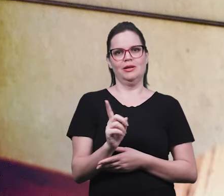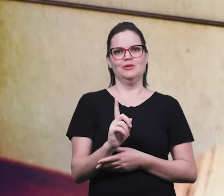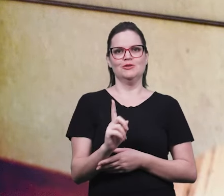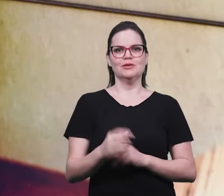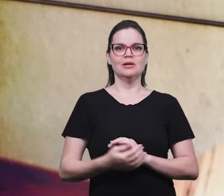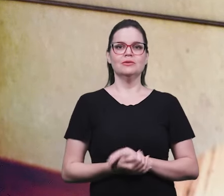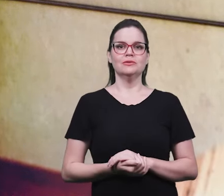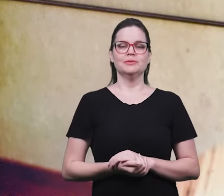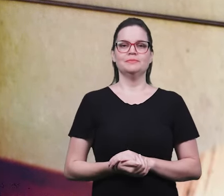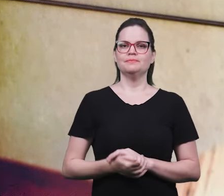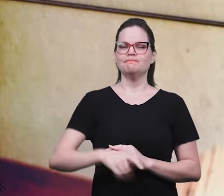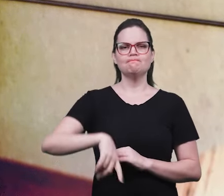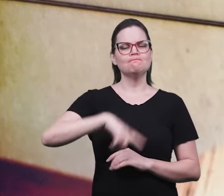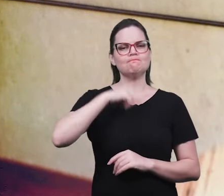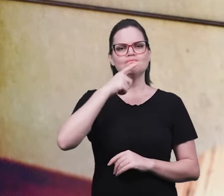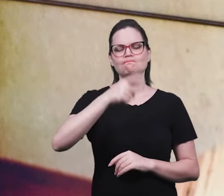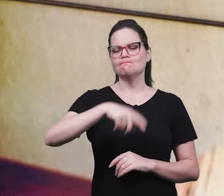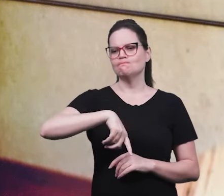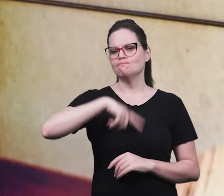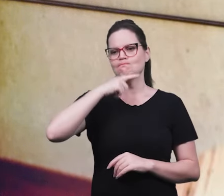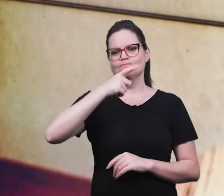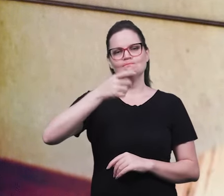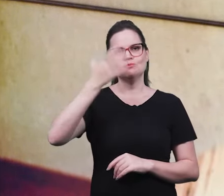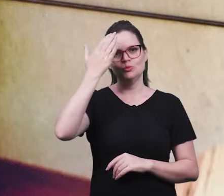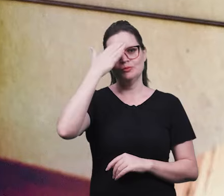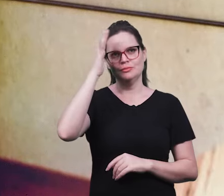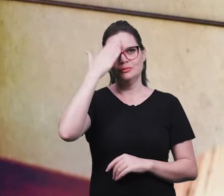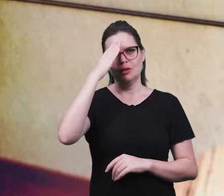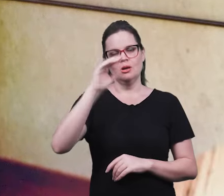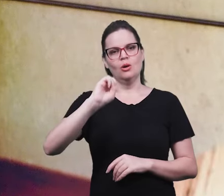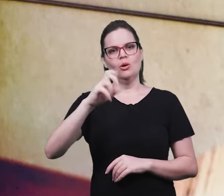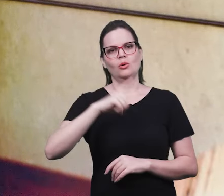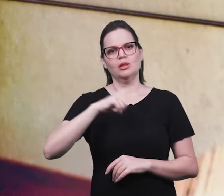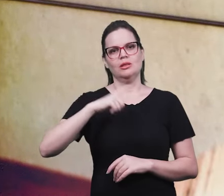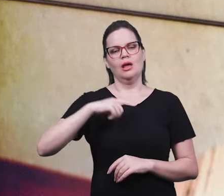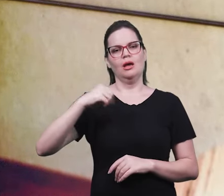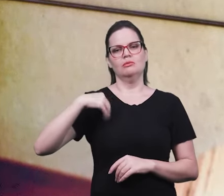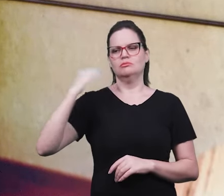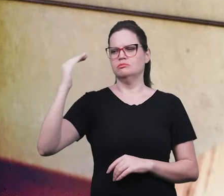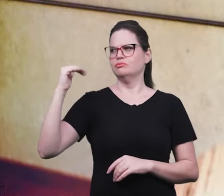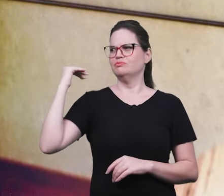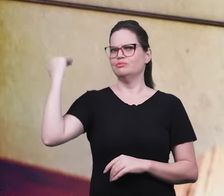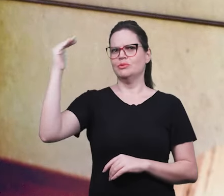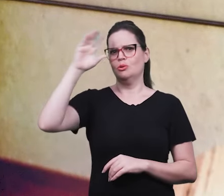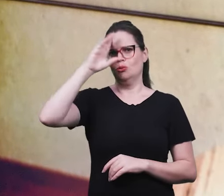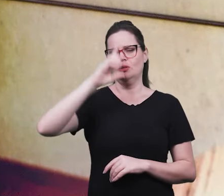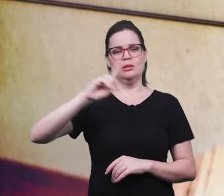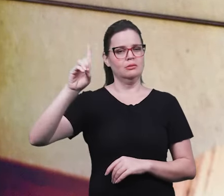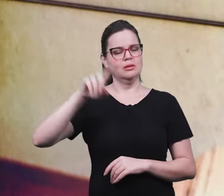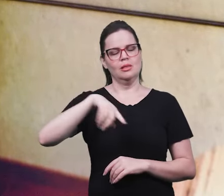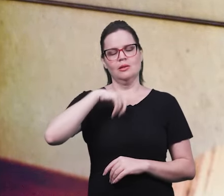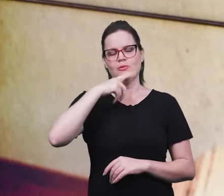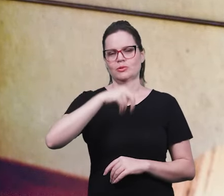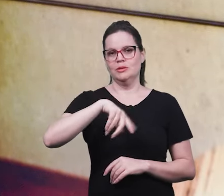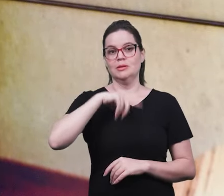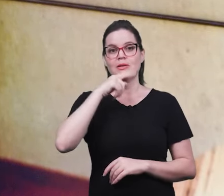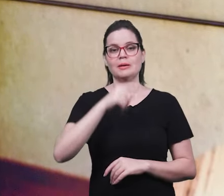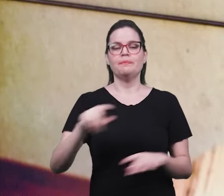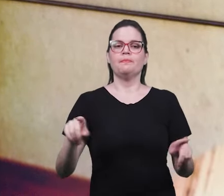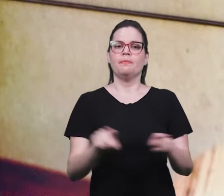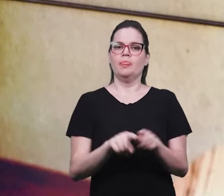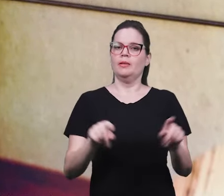É uma coisa que eles não conseguem entender, e até uma inteligência suprema, alguma coisa assim. Mas temos que compreender o seguinte: essa questão